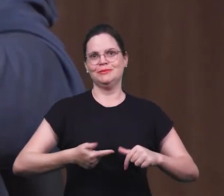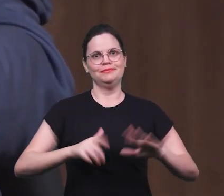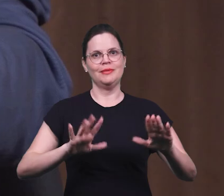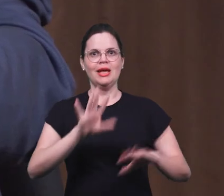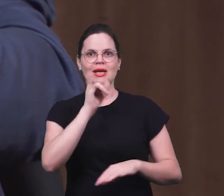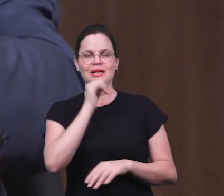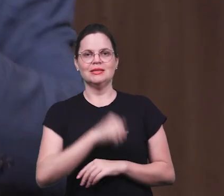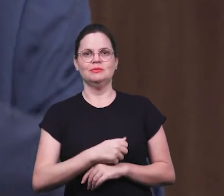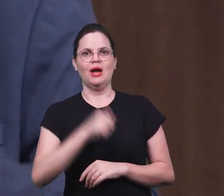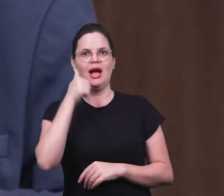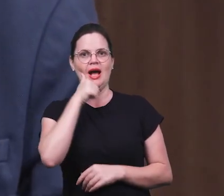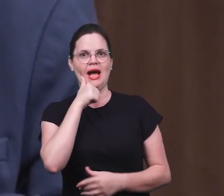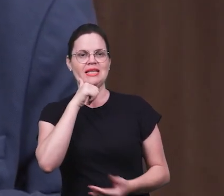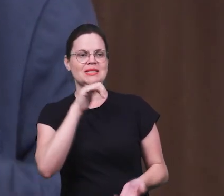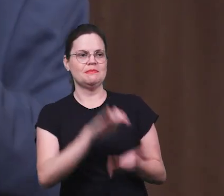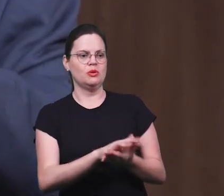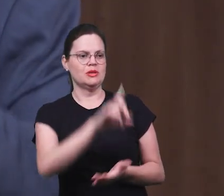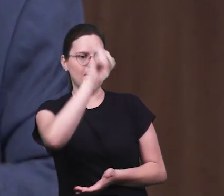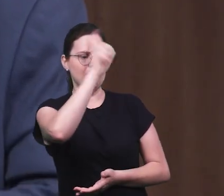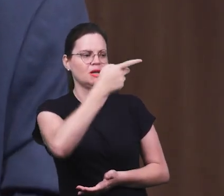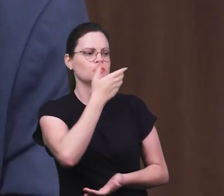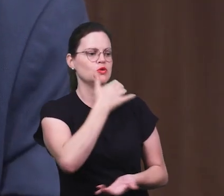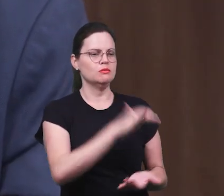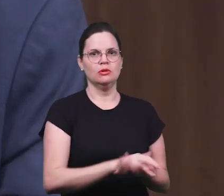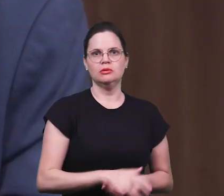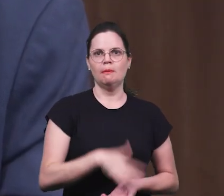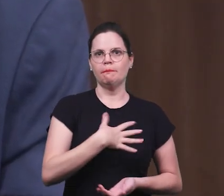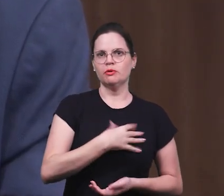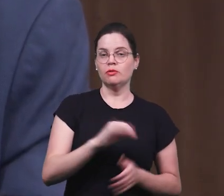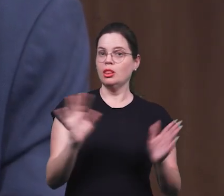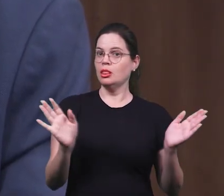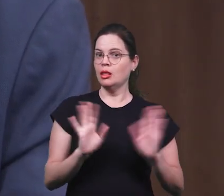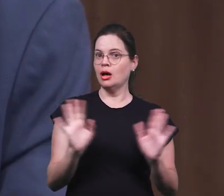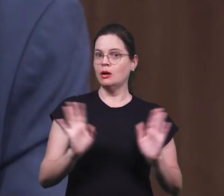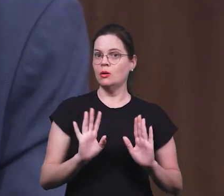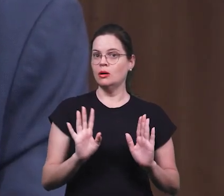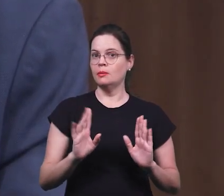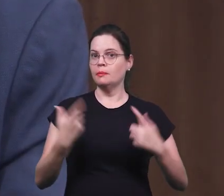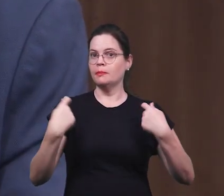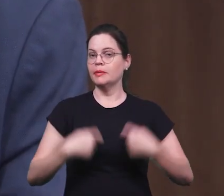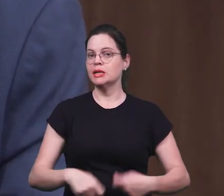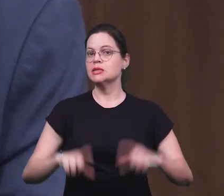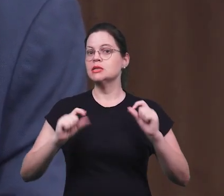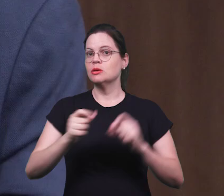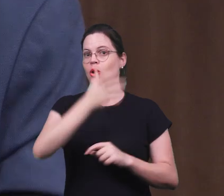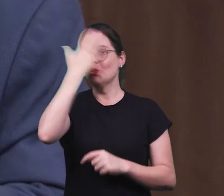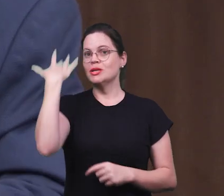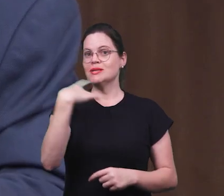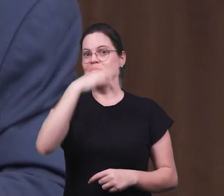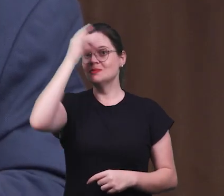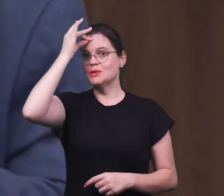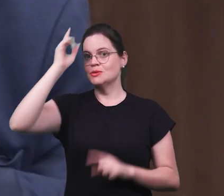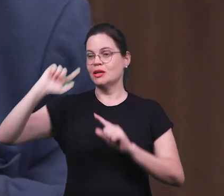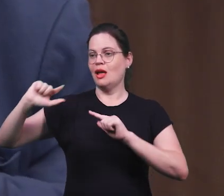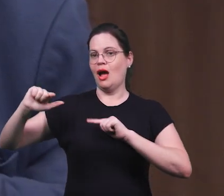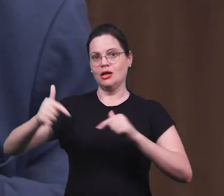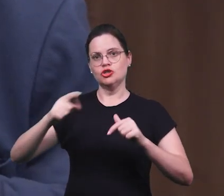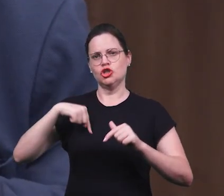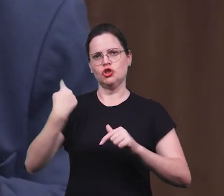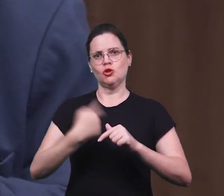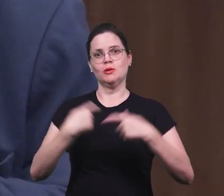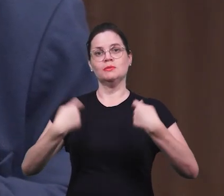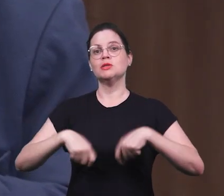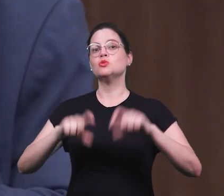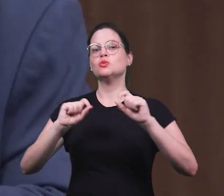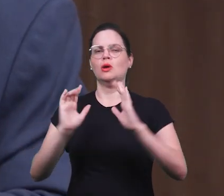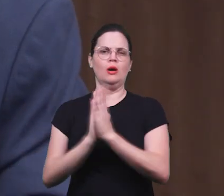impor uma coisa para o marido, para o filho, não sei o quê. Nós temos que orar para deixar o Espírito Santo fazer a obra. Quando o Senhor faz a obra, as coisas são diferentes.